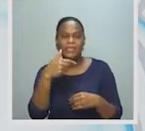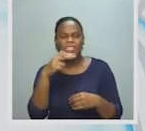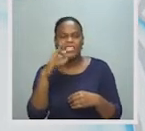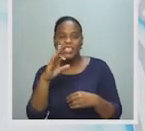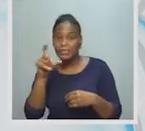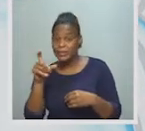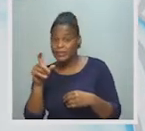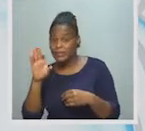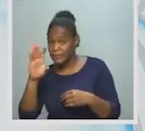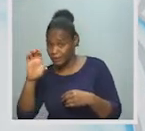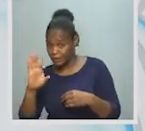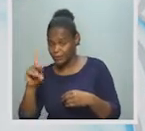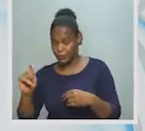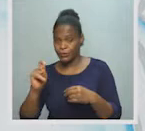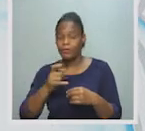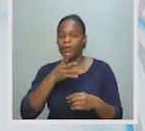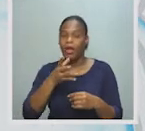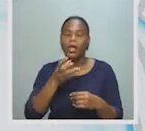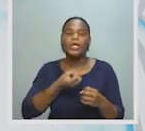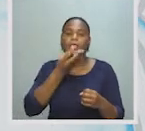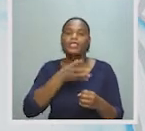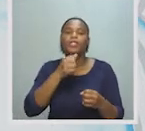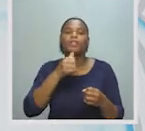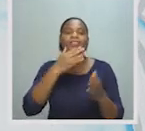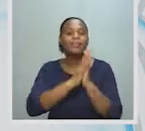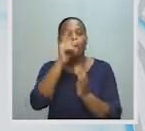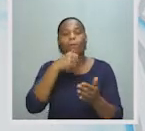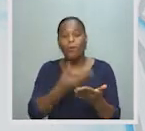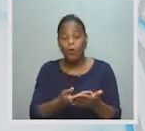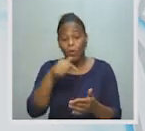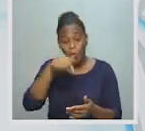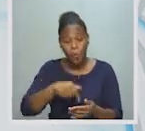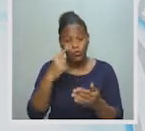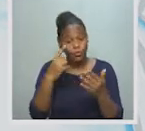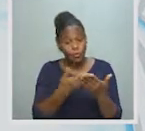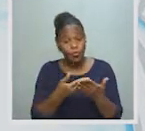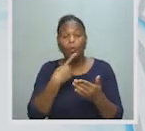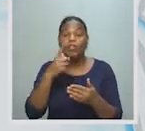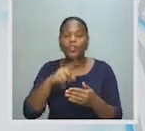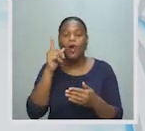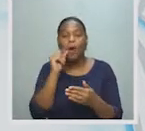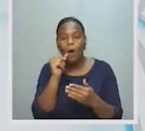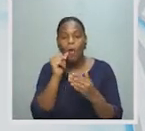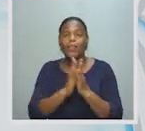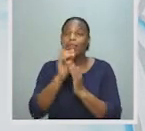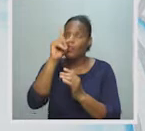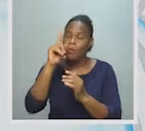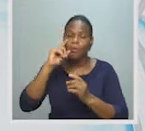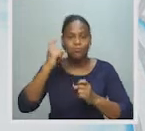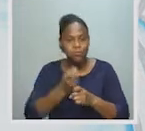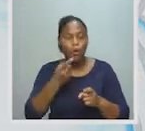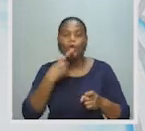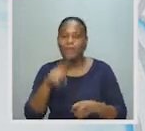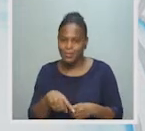Deus. E, no entanto, hoje estamos aqui a falar sobre ressacralização. O homem em busca de Deus e de que